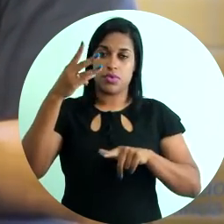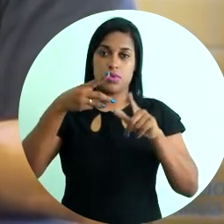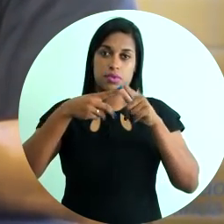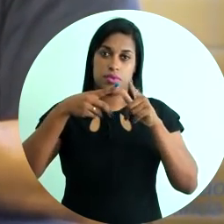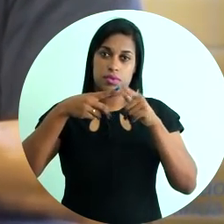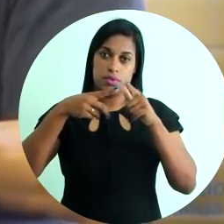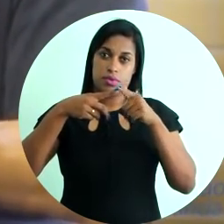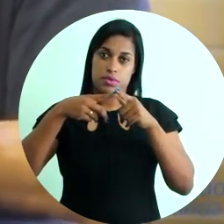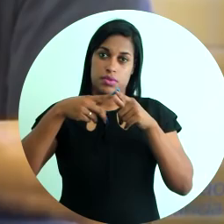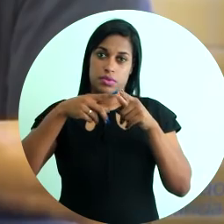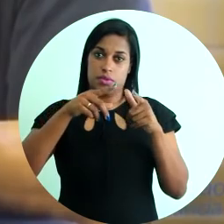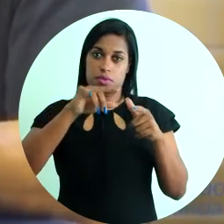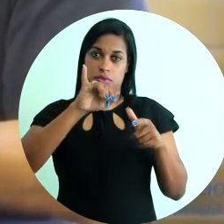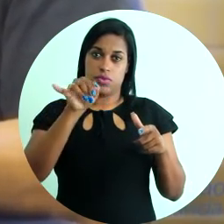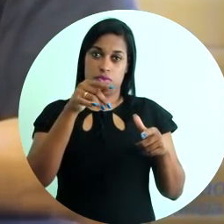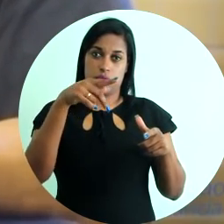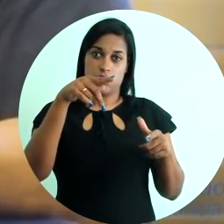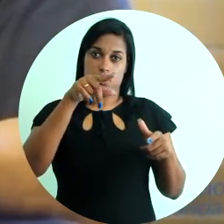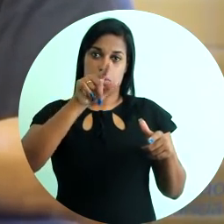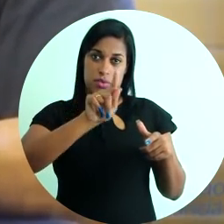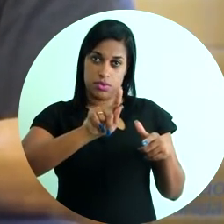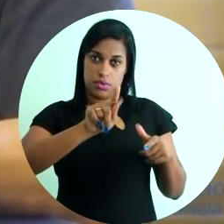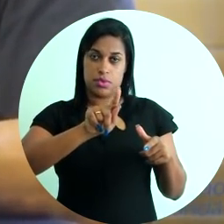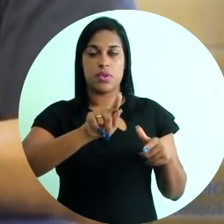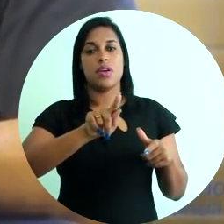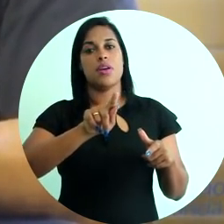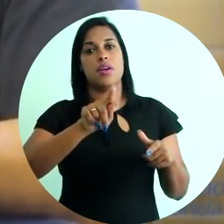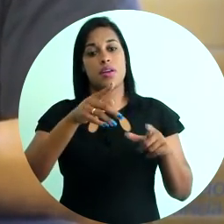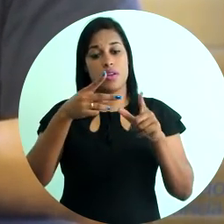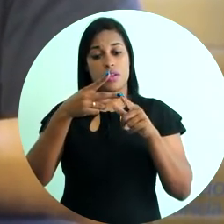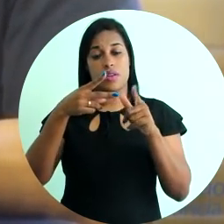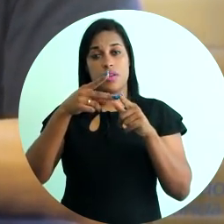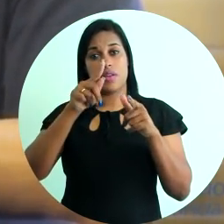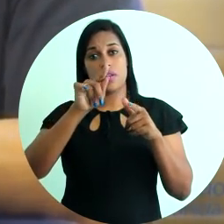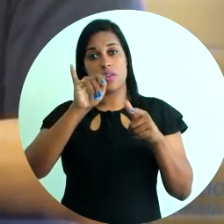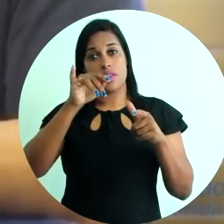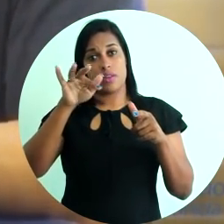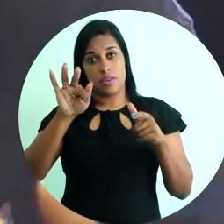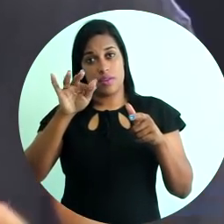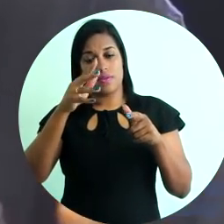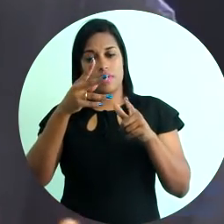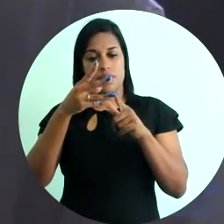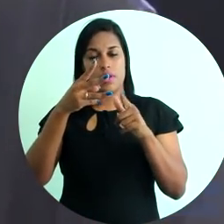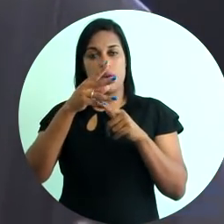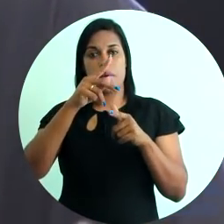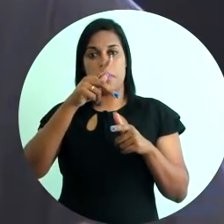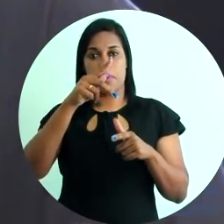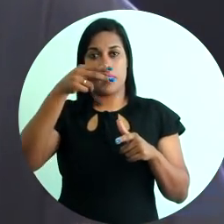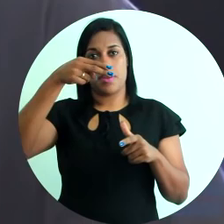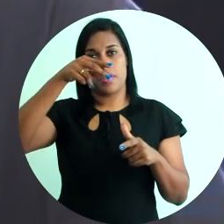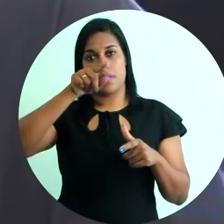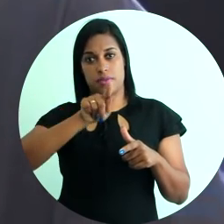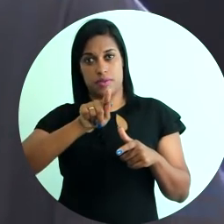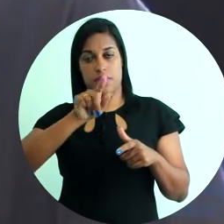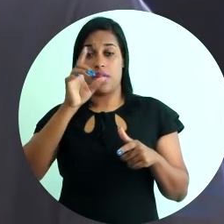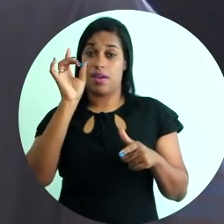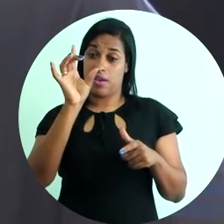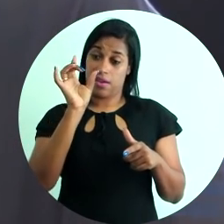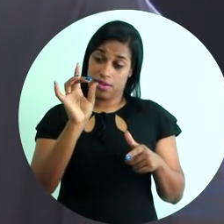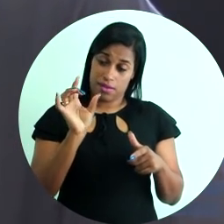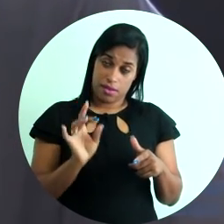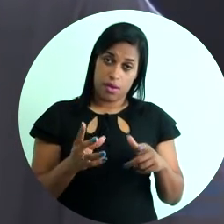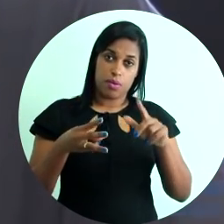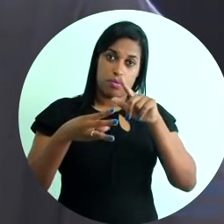temos os arquivos JPG, nós temos os arquivos GIF e os arquivos PNG. Cada um desses formatos de